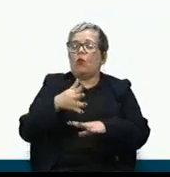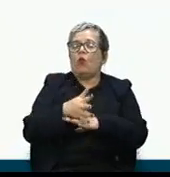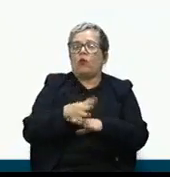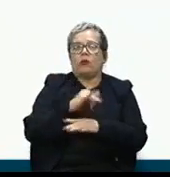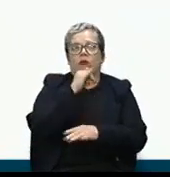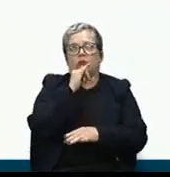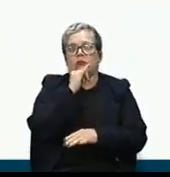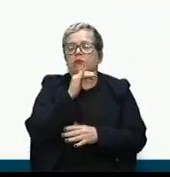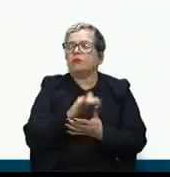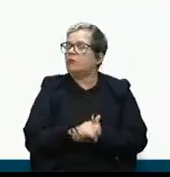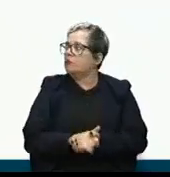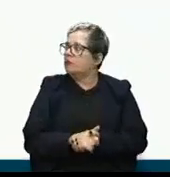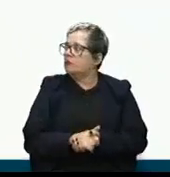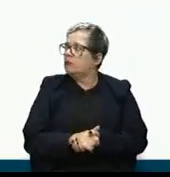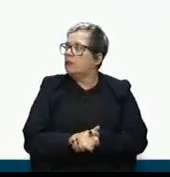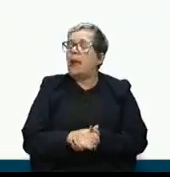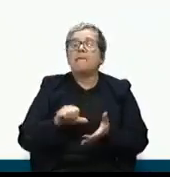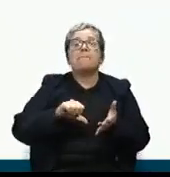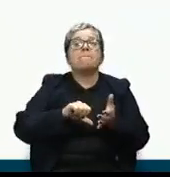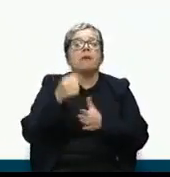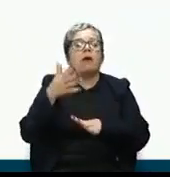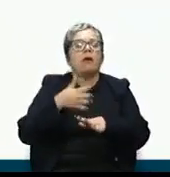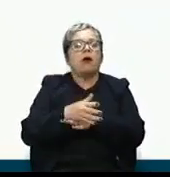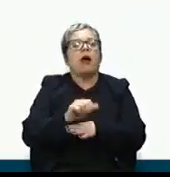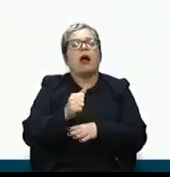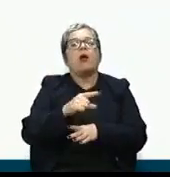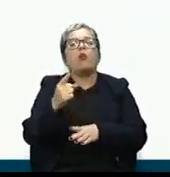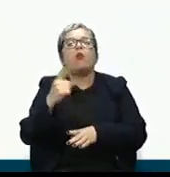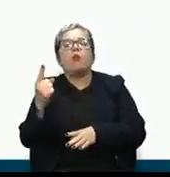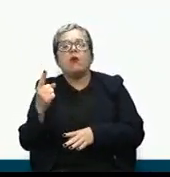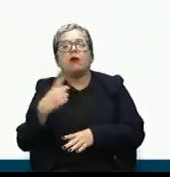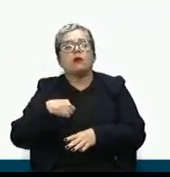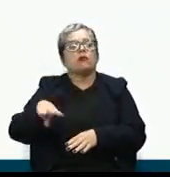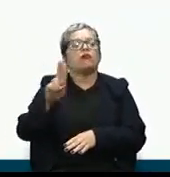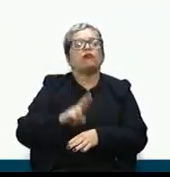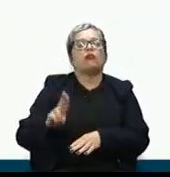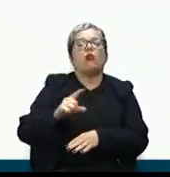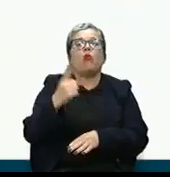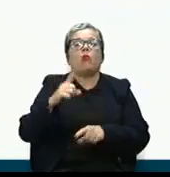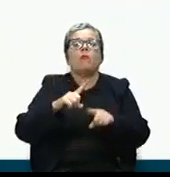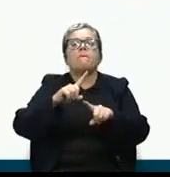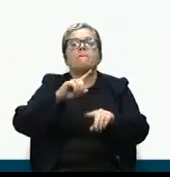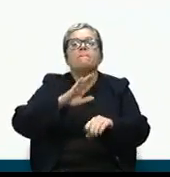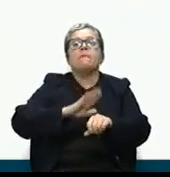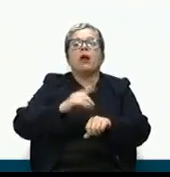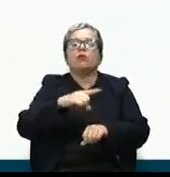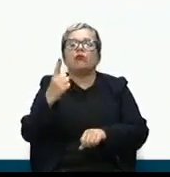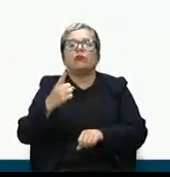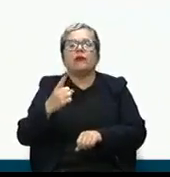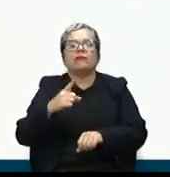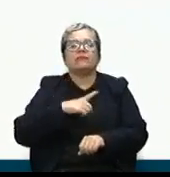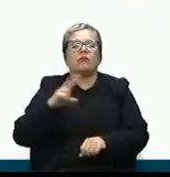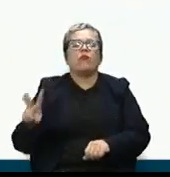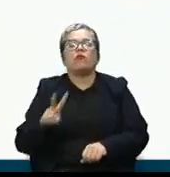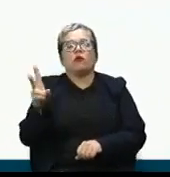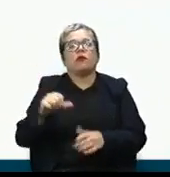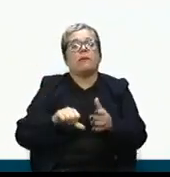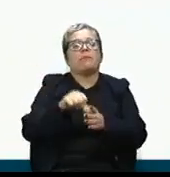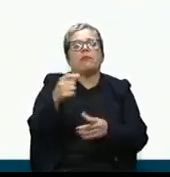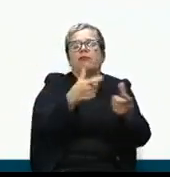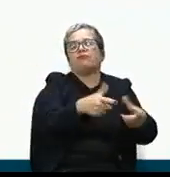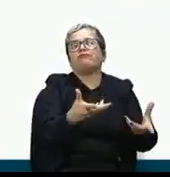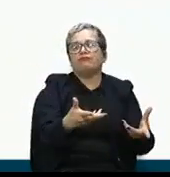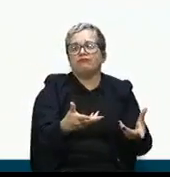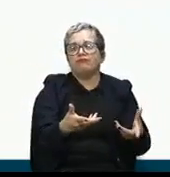por exemplo, a primeira entrada, A1, eu tenho que usar 1 mais 1 para determinar o valor numérico da primeira